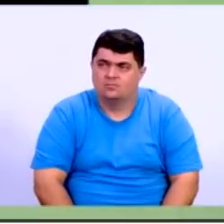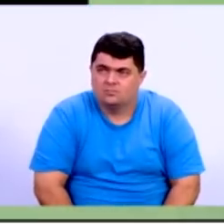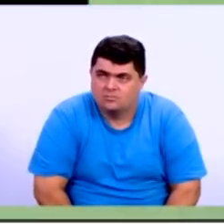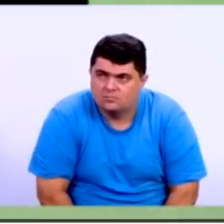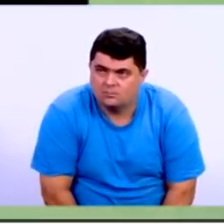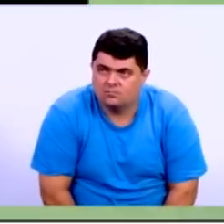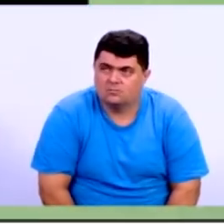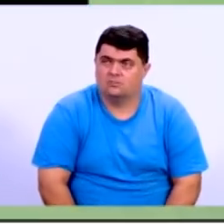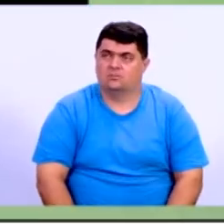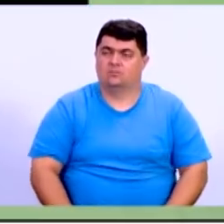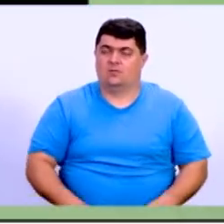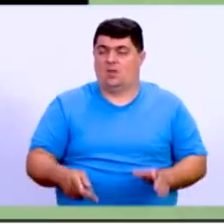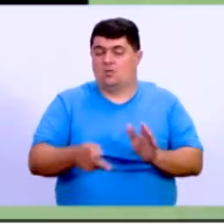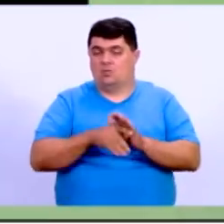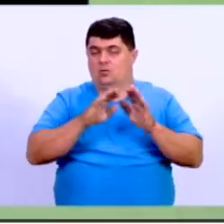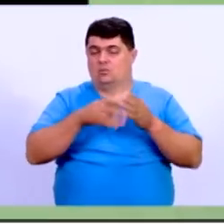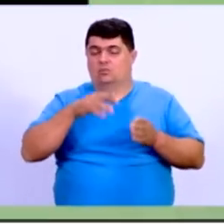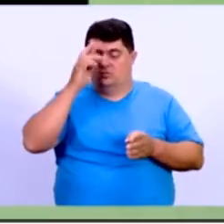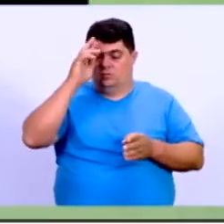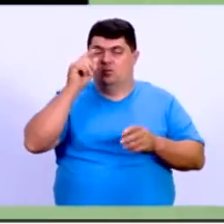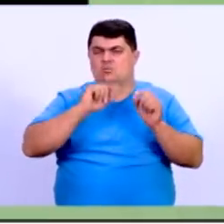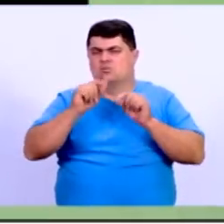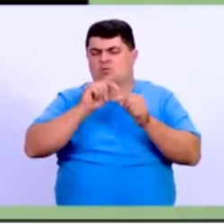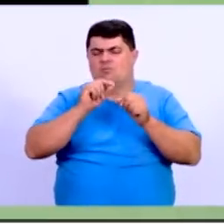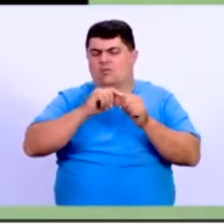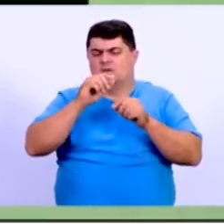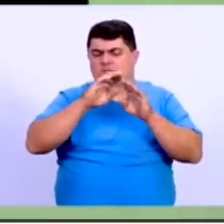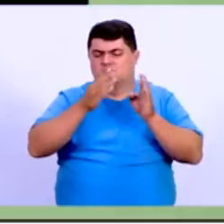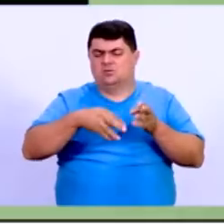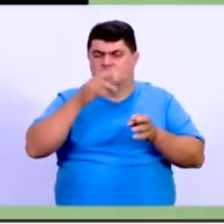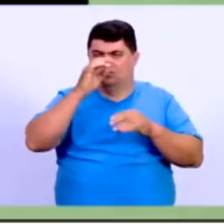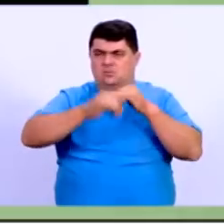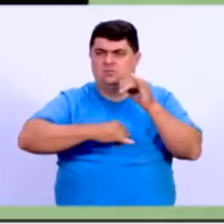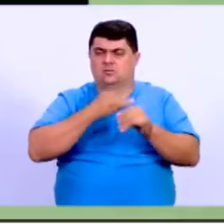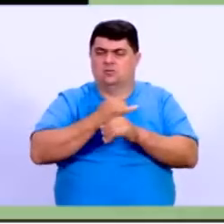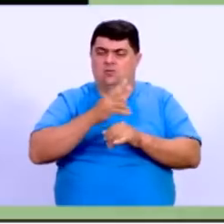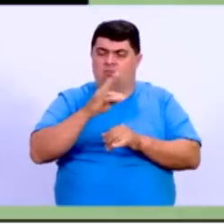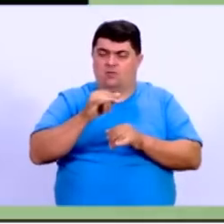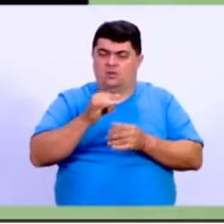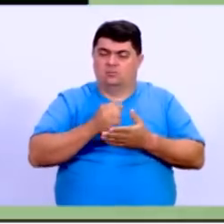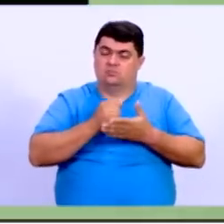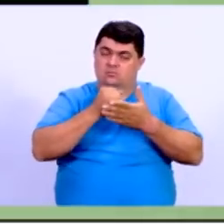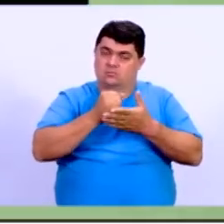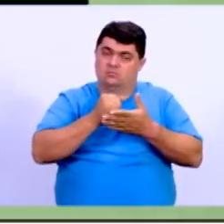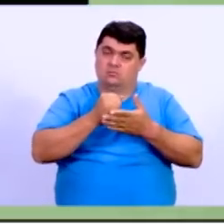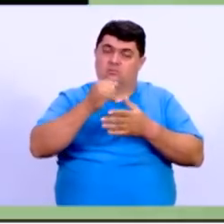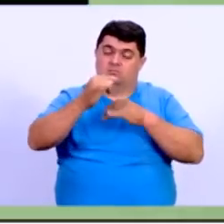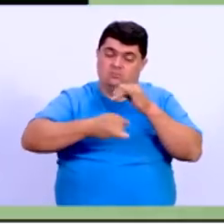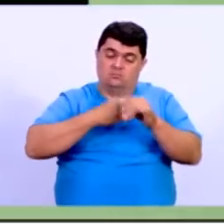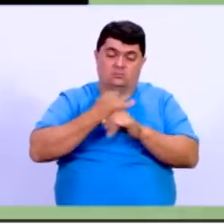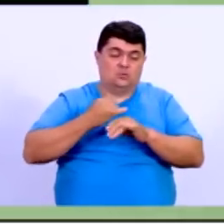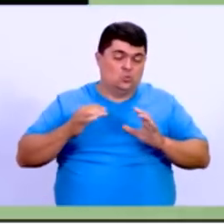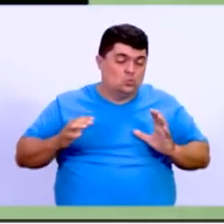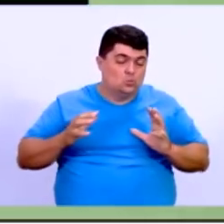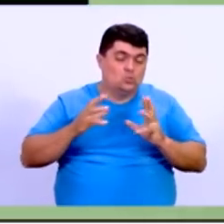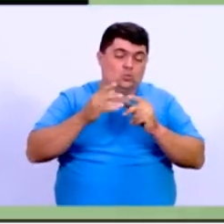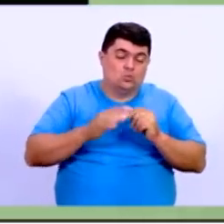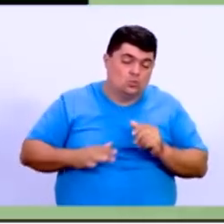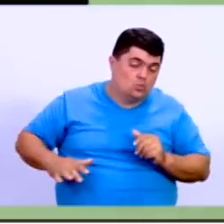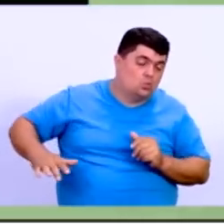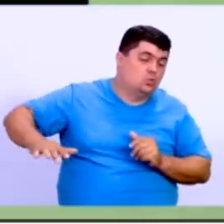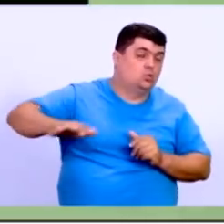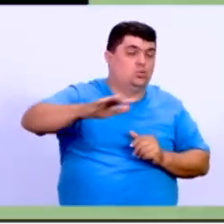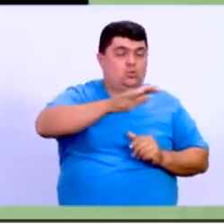É um servidor de internet. O que o servidor de internet vai fazer, professor? Disponibilizar o quê? Internet para todas as